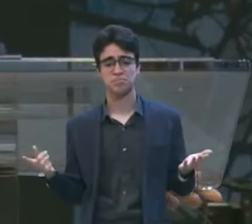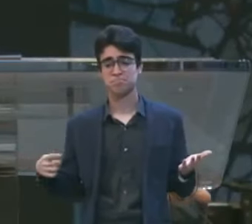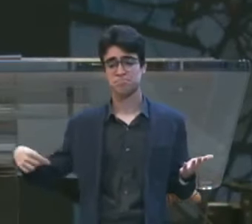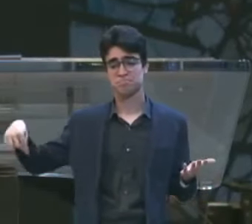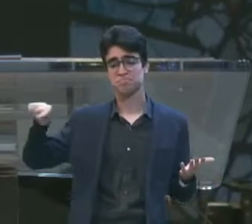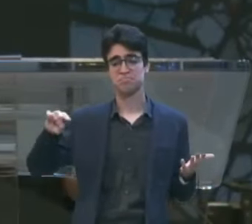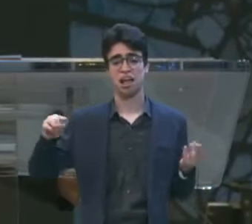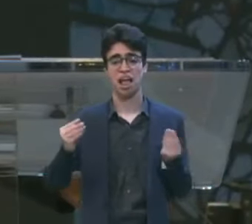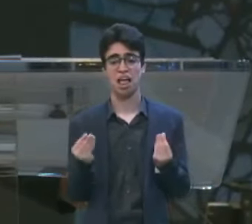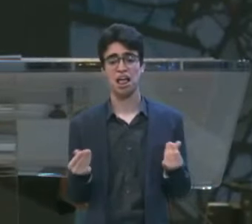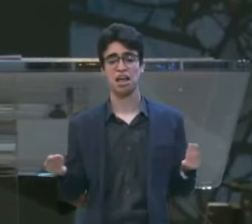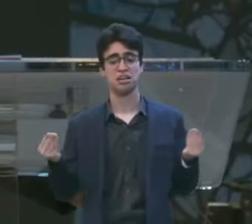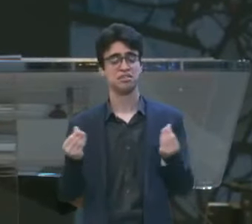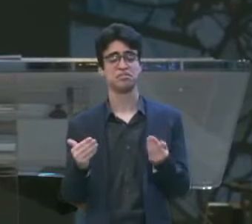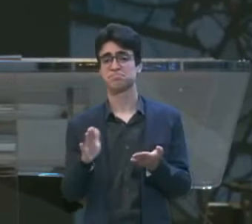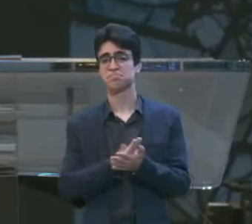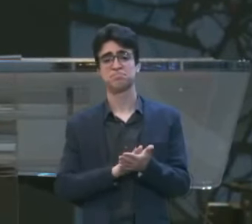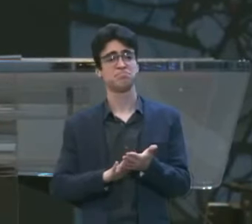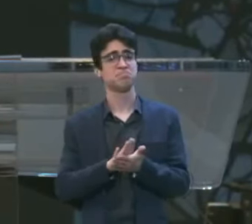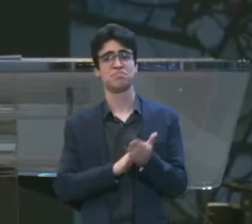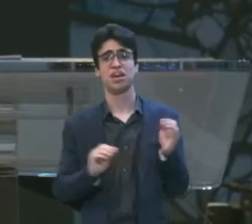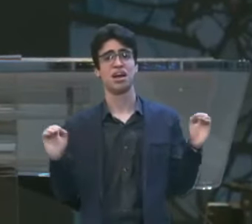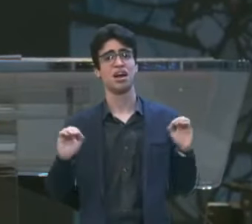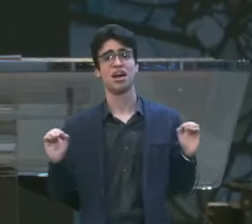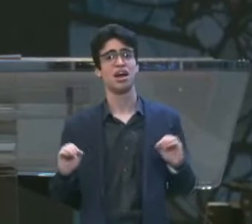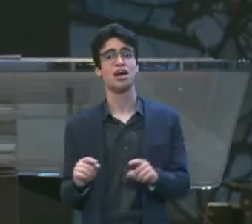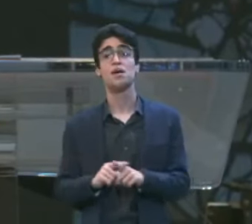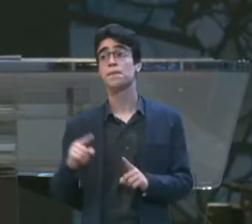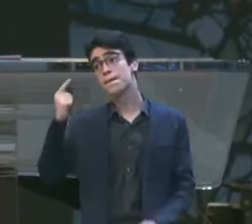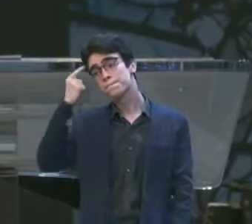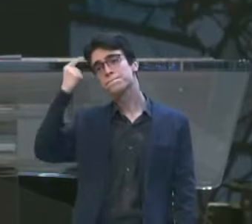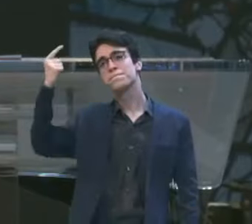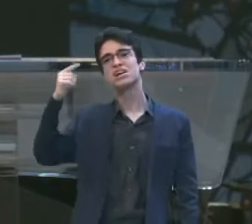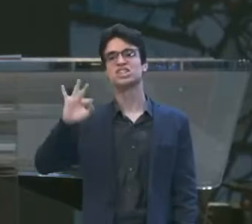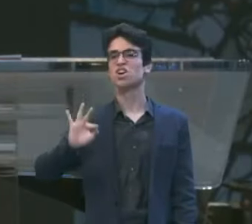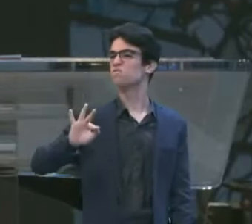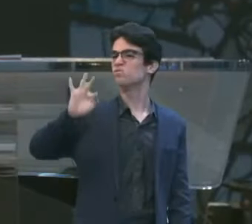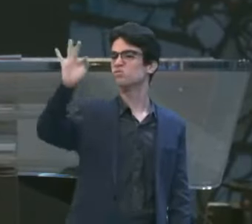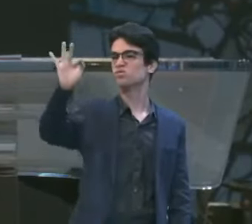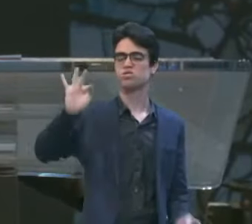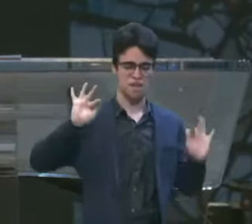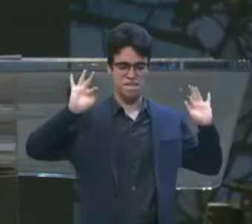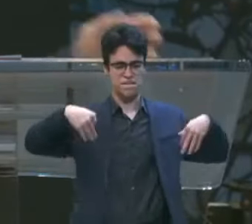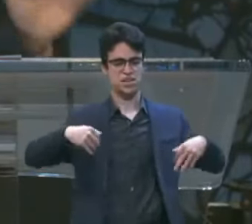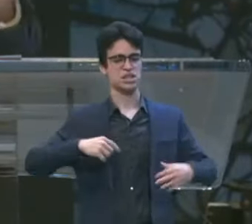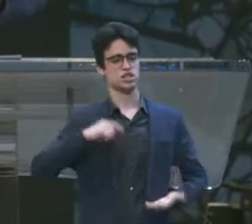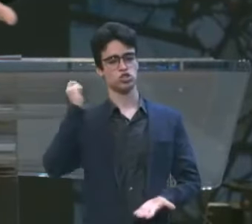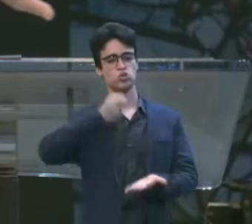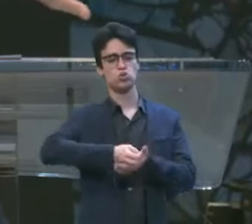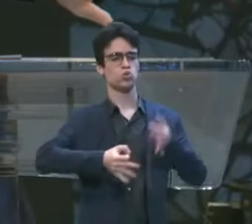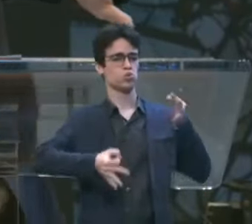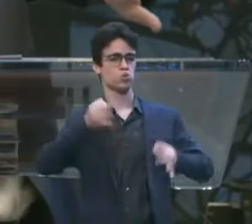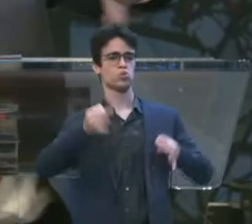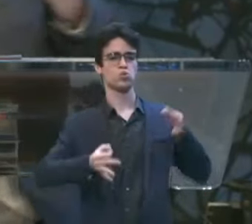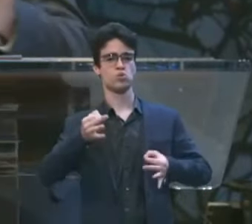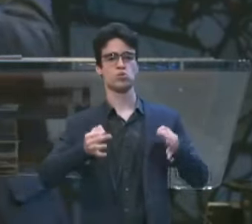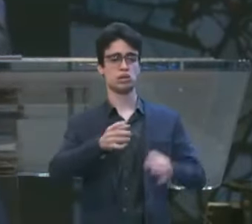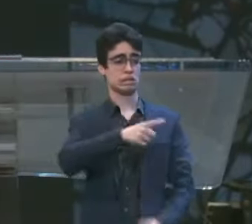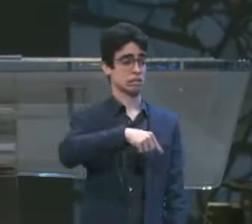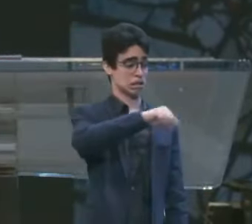nada. Ou já pensaram no dia do juízo final? No dia em que o Senhor separar os